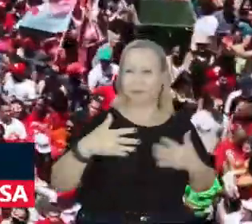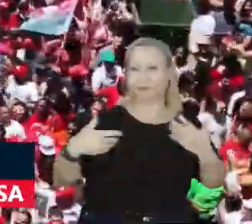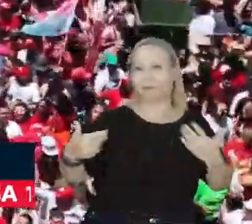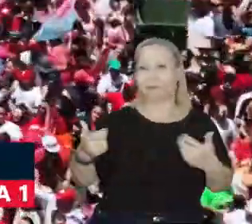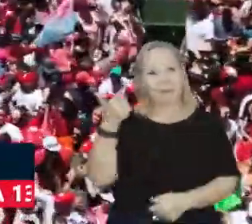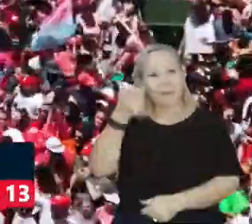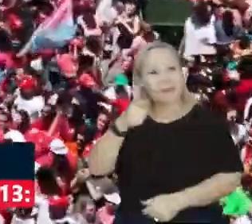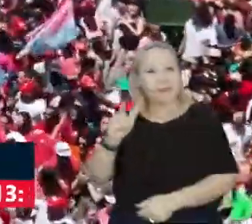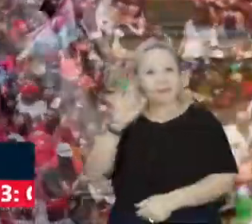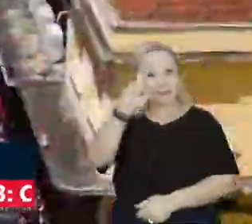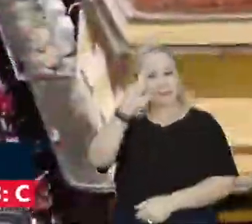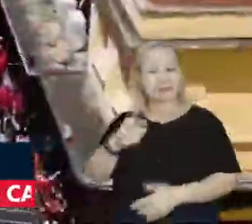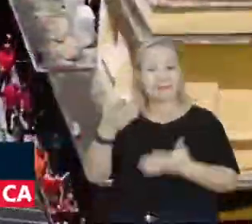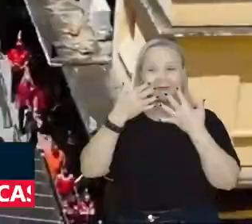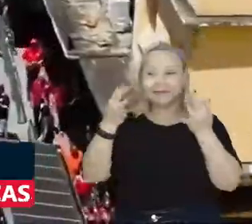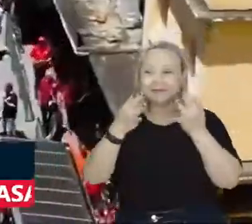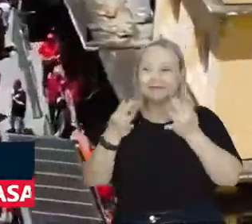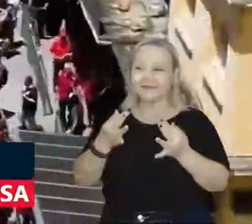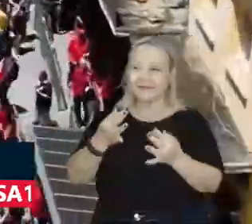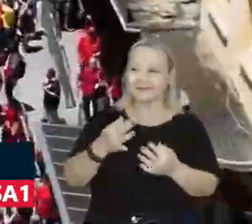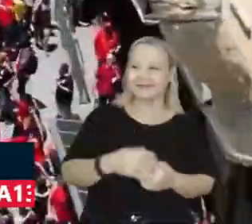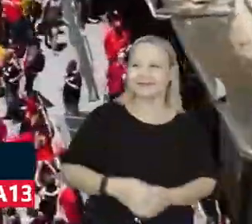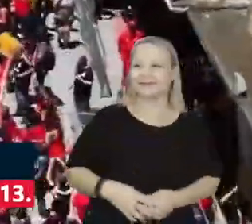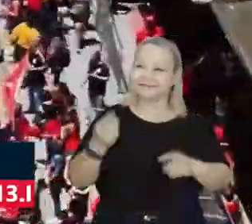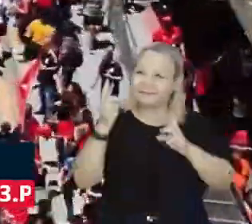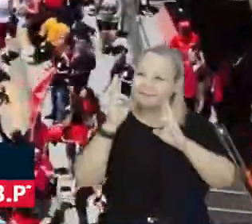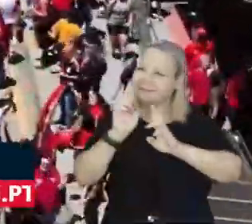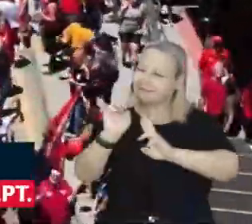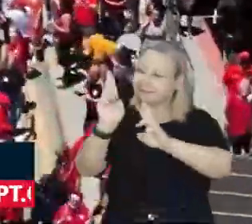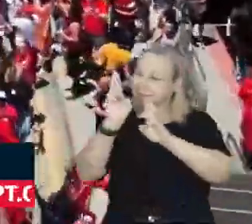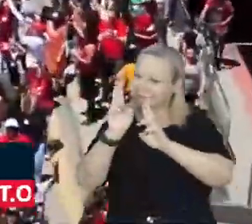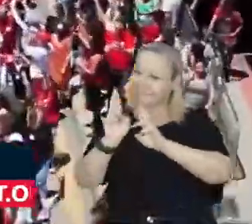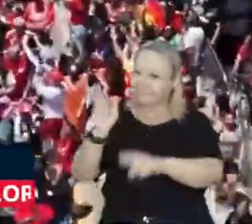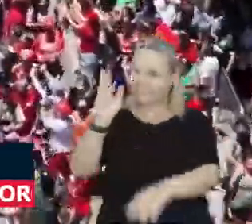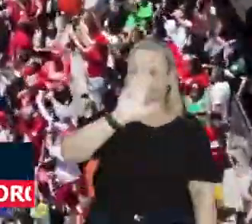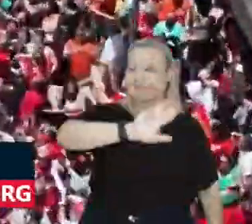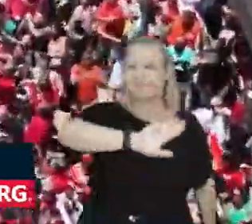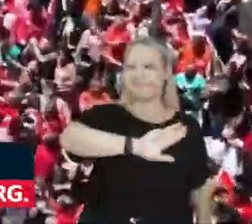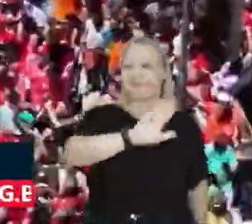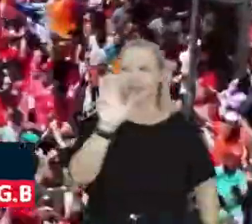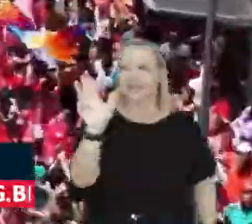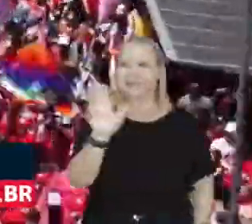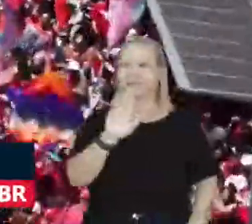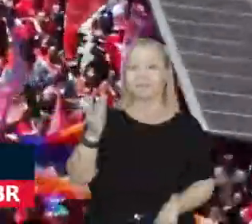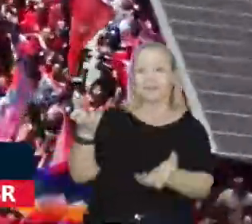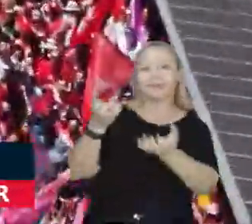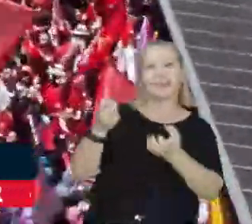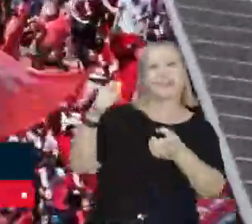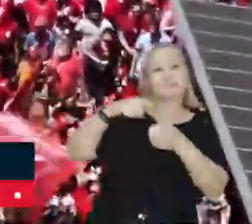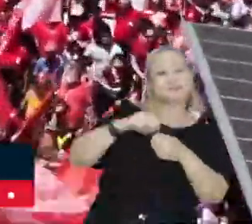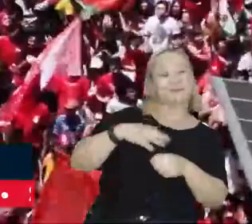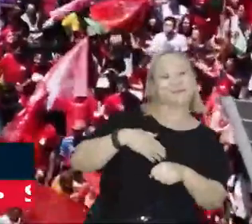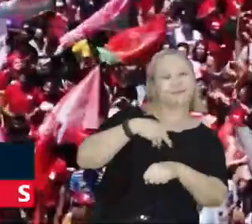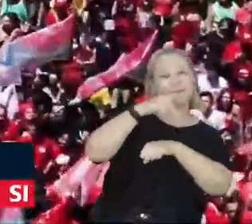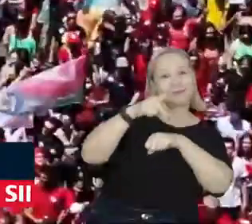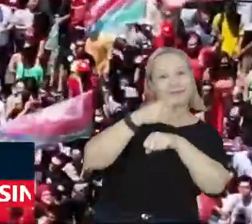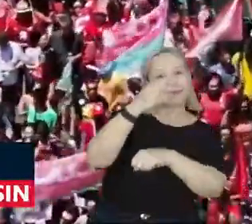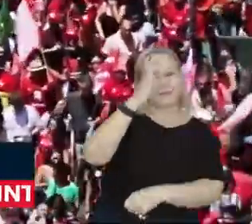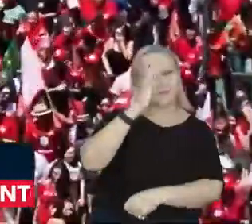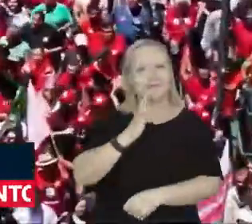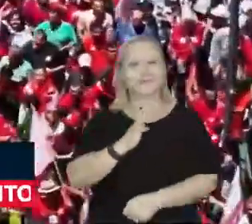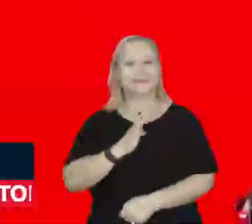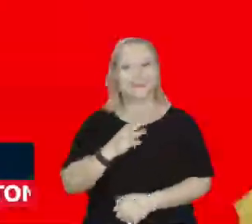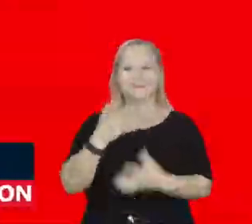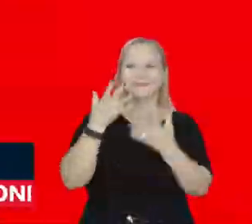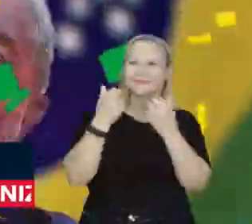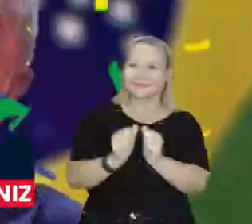de novo ser feliz. A esperança agora é Lula lá, quero de volta ao meu país. E